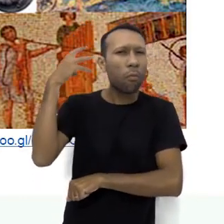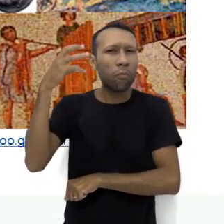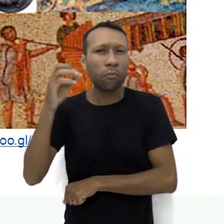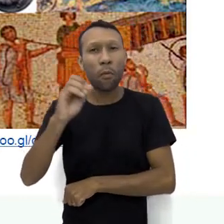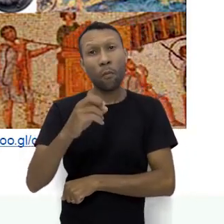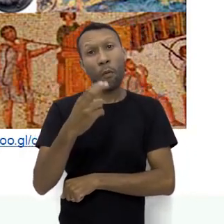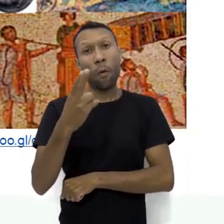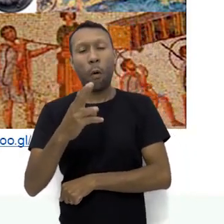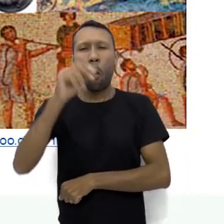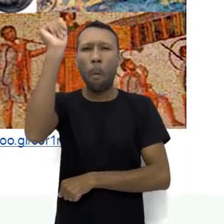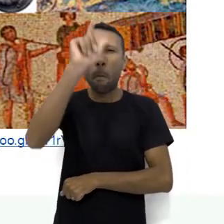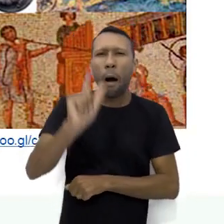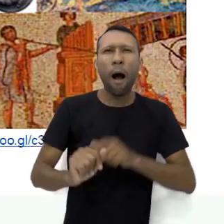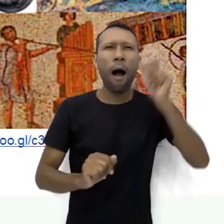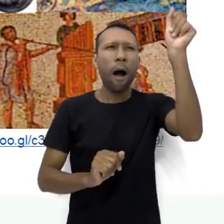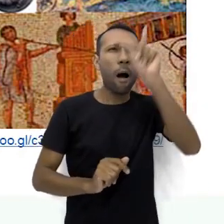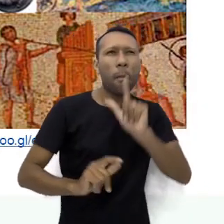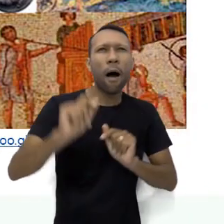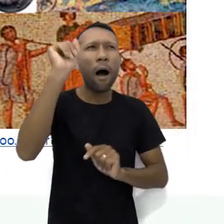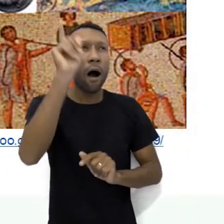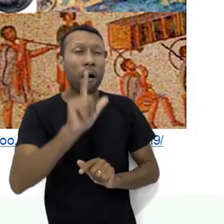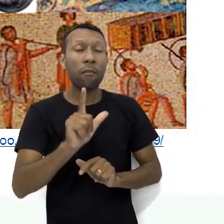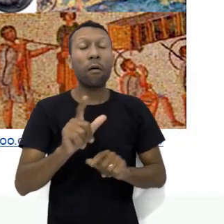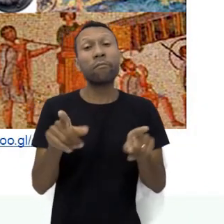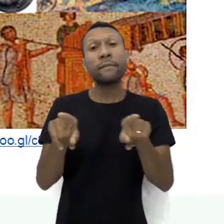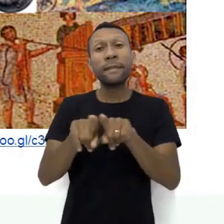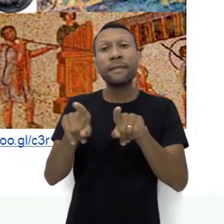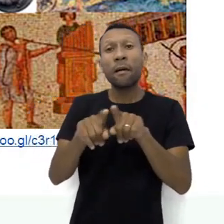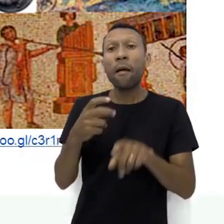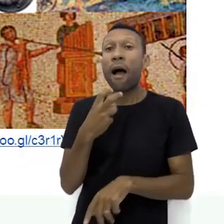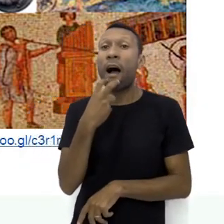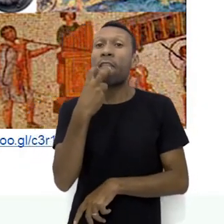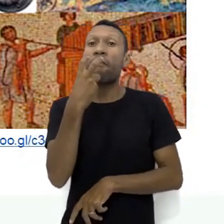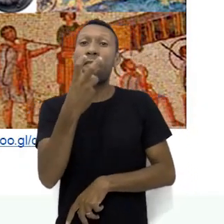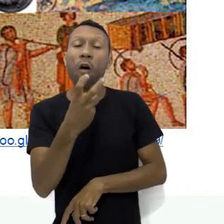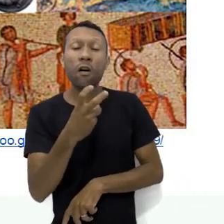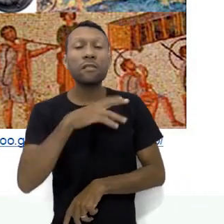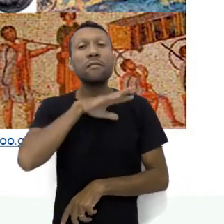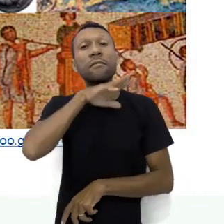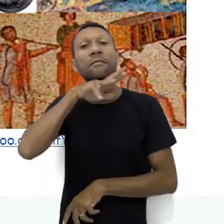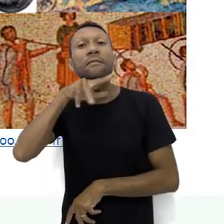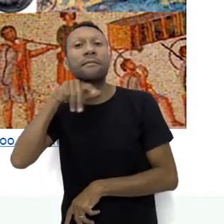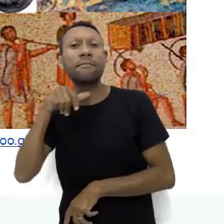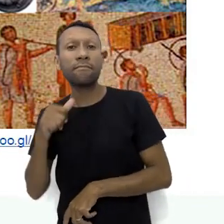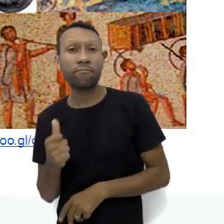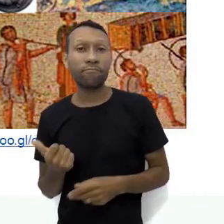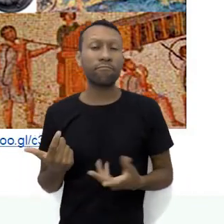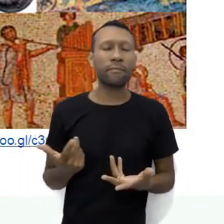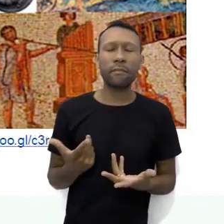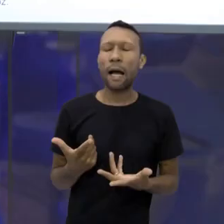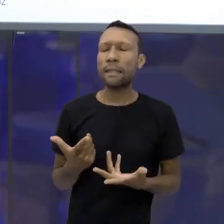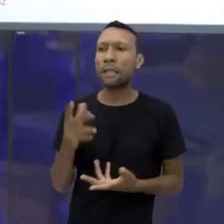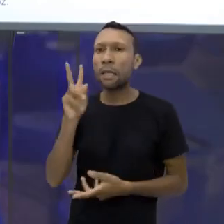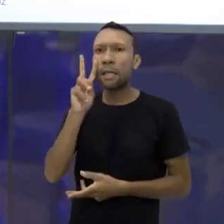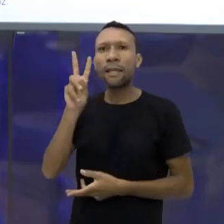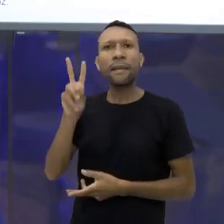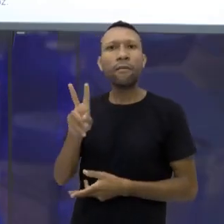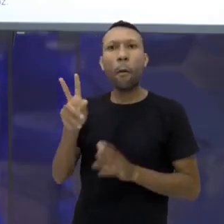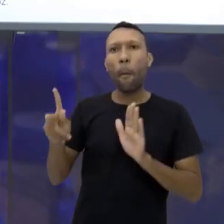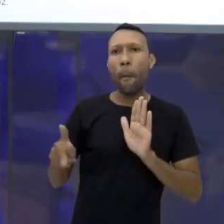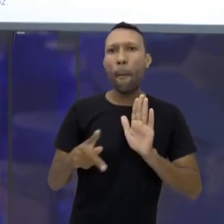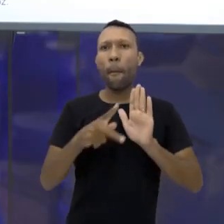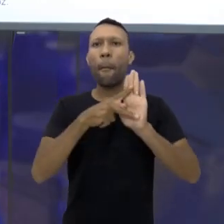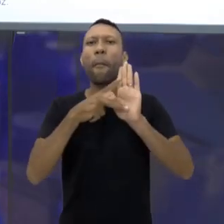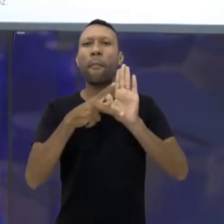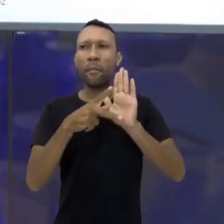se aproximando, das vozes dos animais, e encantou-se com o seu próprio instrumento. E qual era o